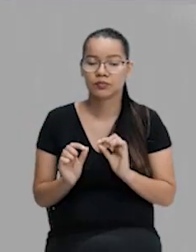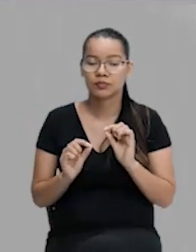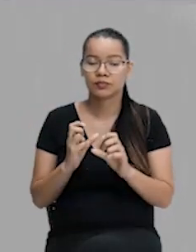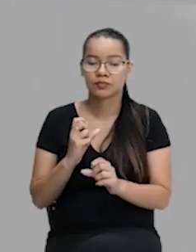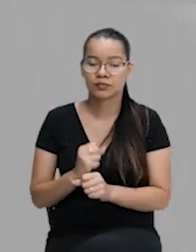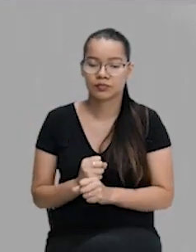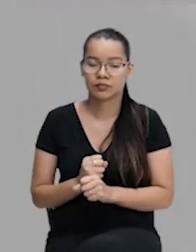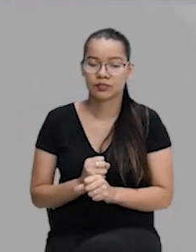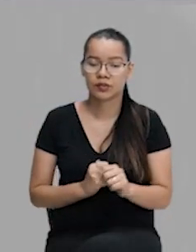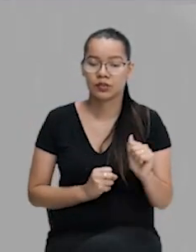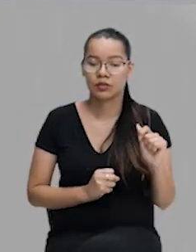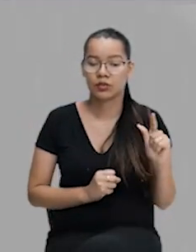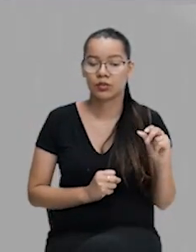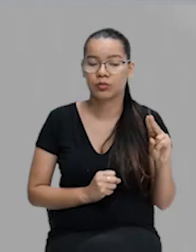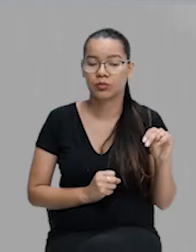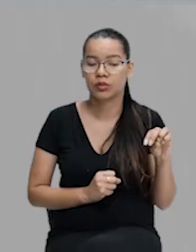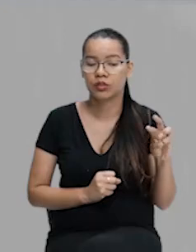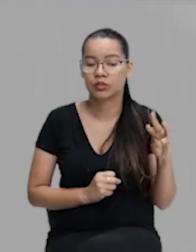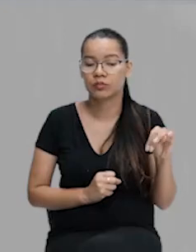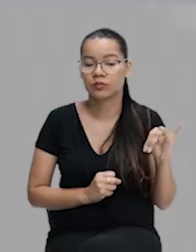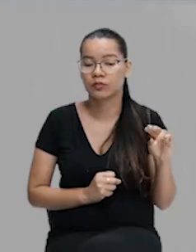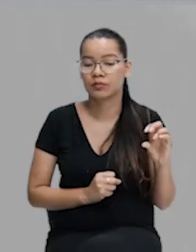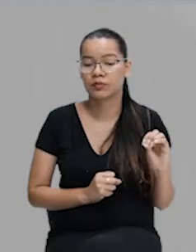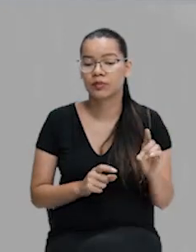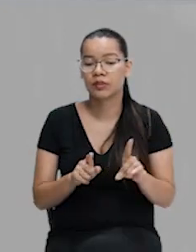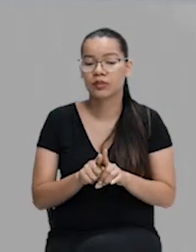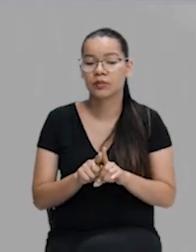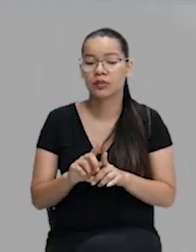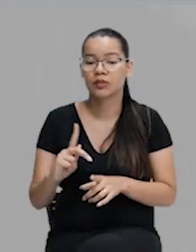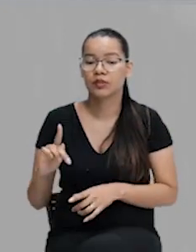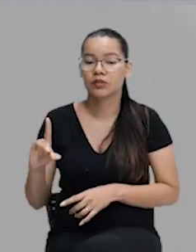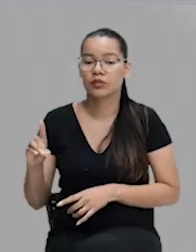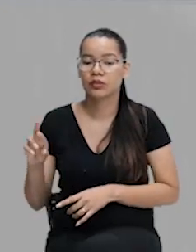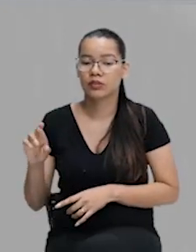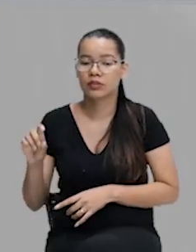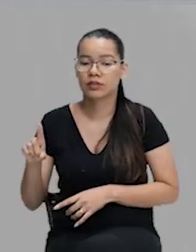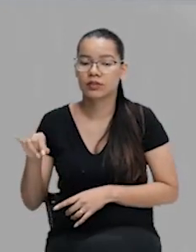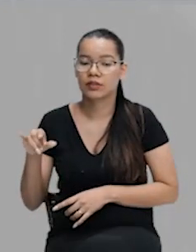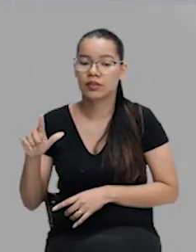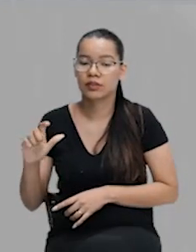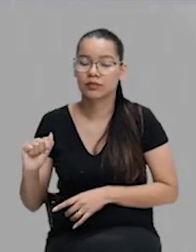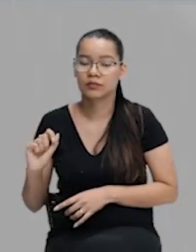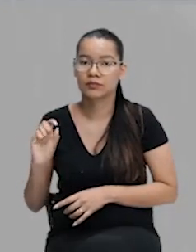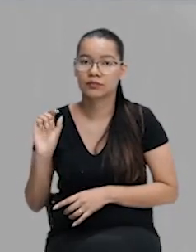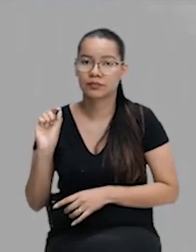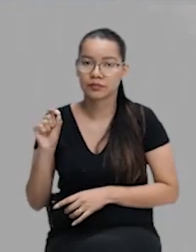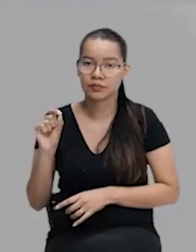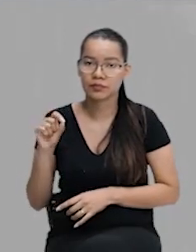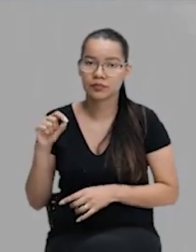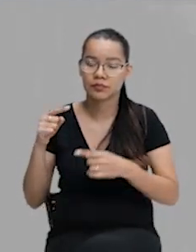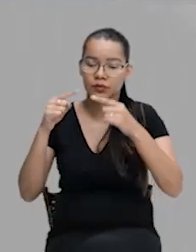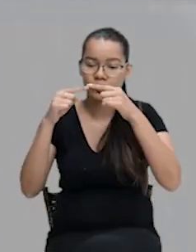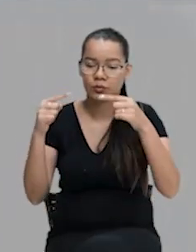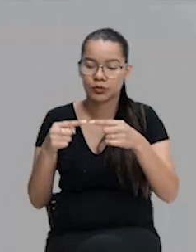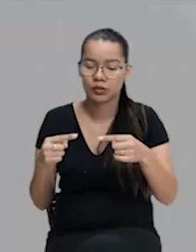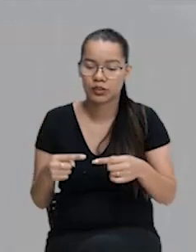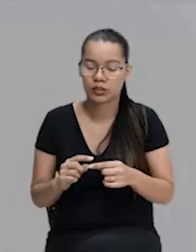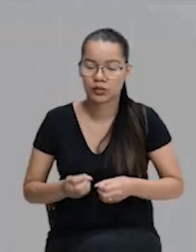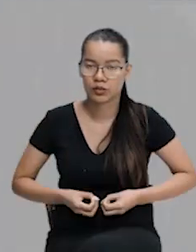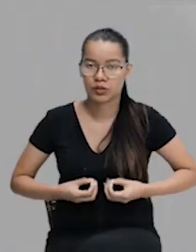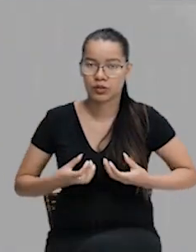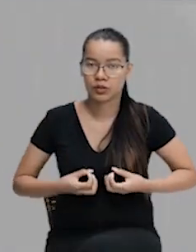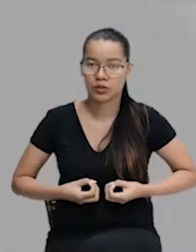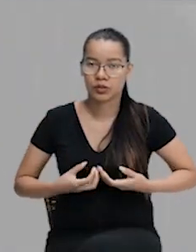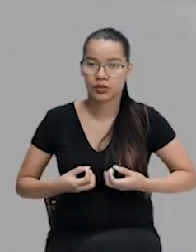ânion hidroxila, que vão se combinar para gerar o hidróxido de alumínio. E isso quer dizer que